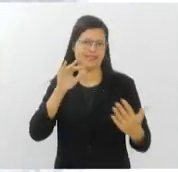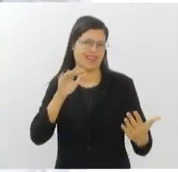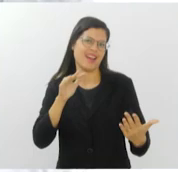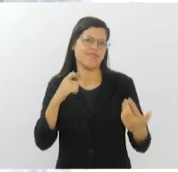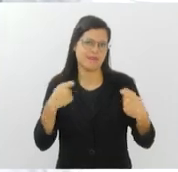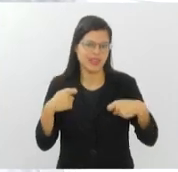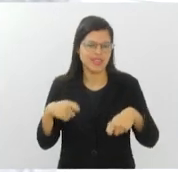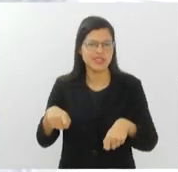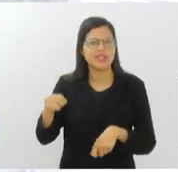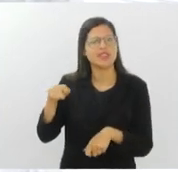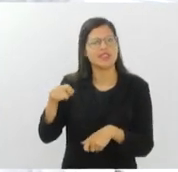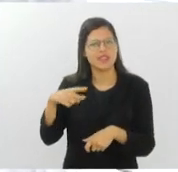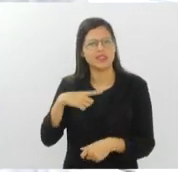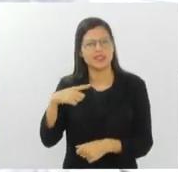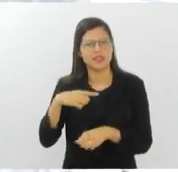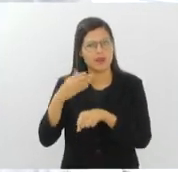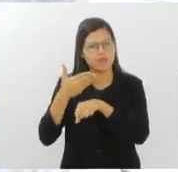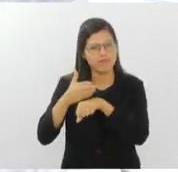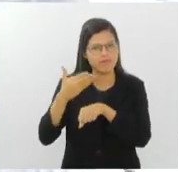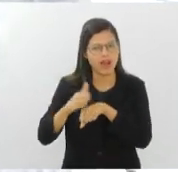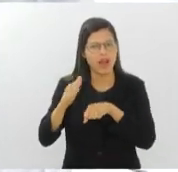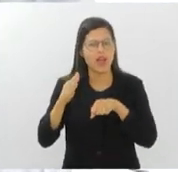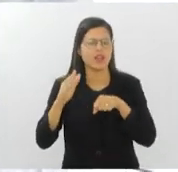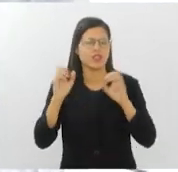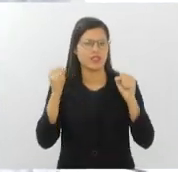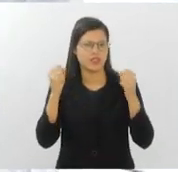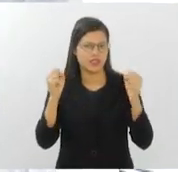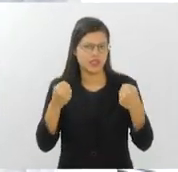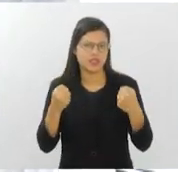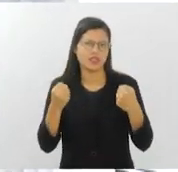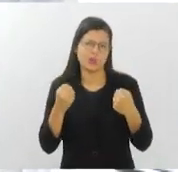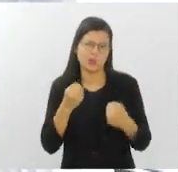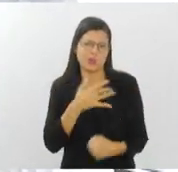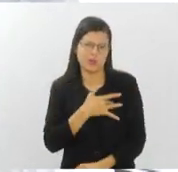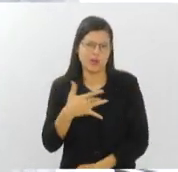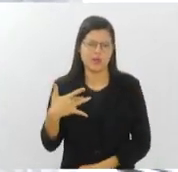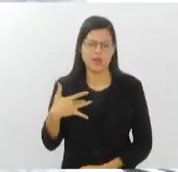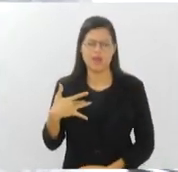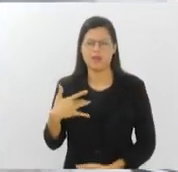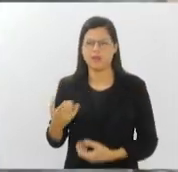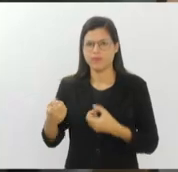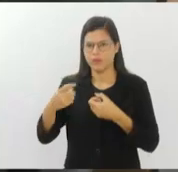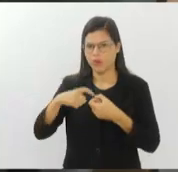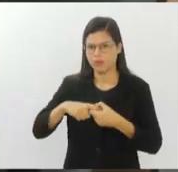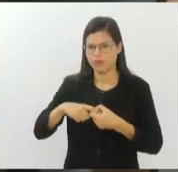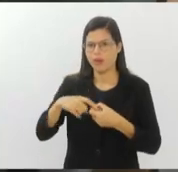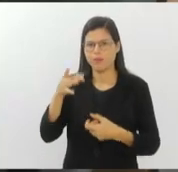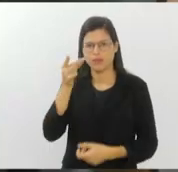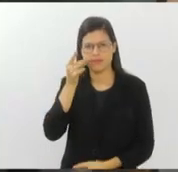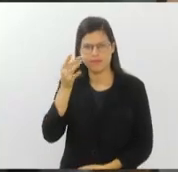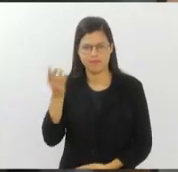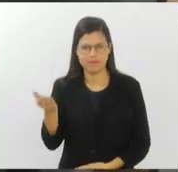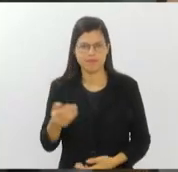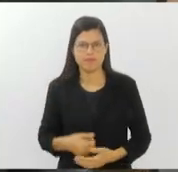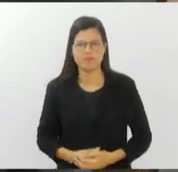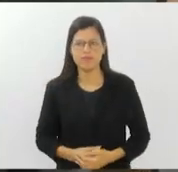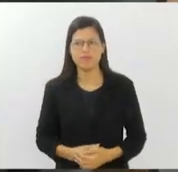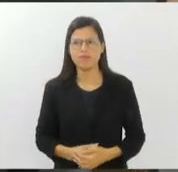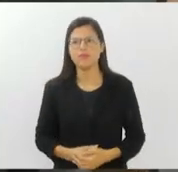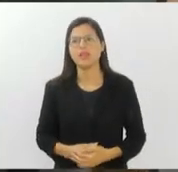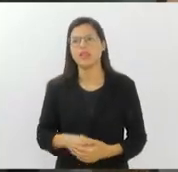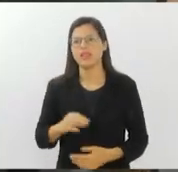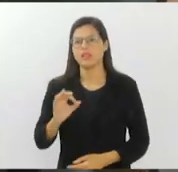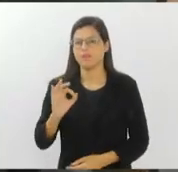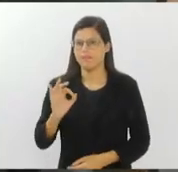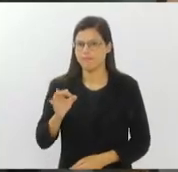manter hábitos saudáveis e uma rotina de exercícios também. Voltamos com você aí no estúdio. Pois é, Flavinho, como bem disse a